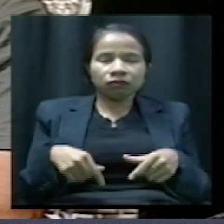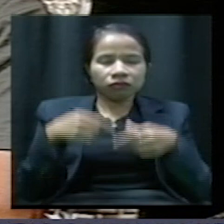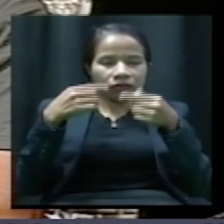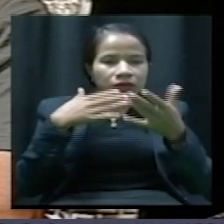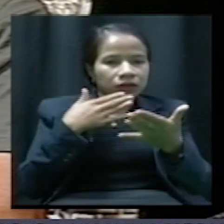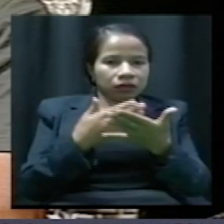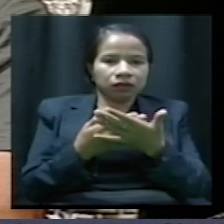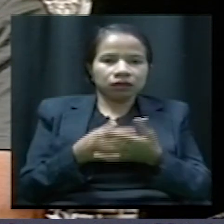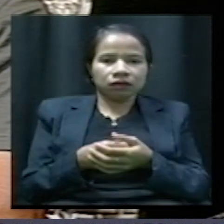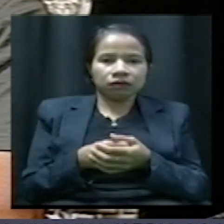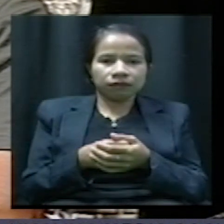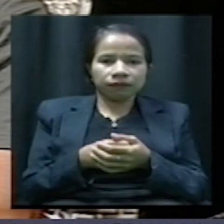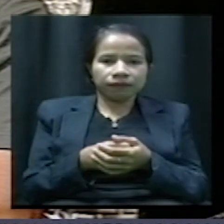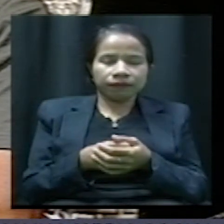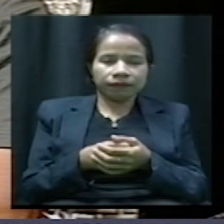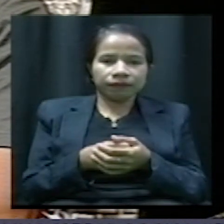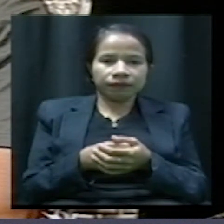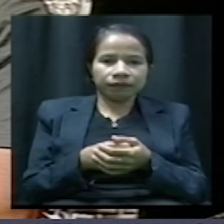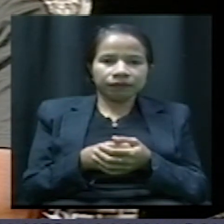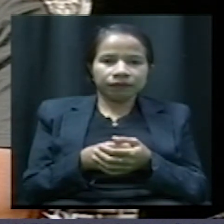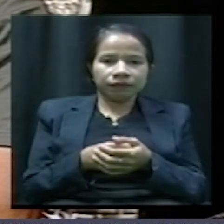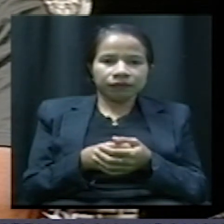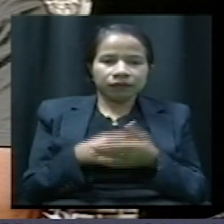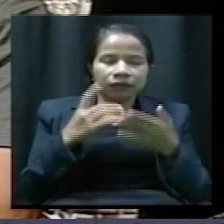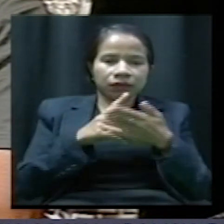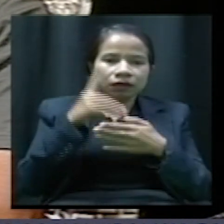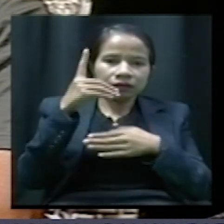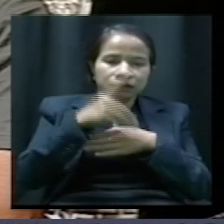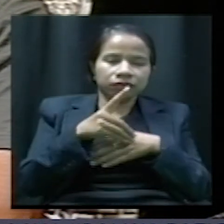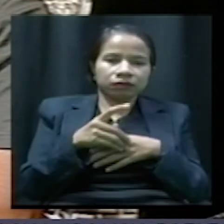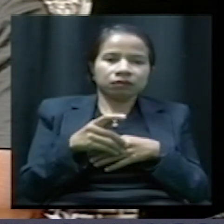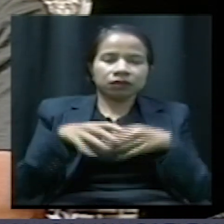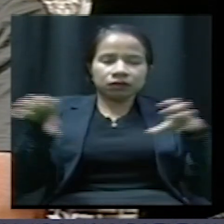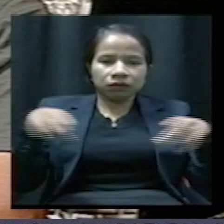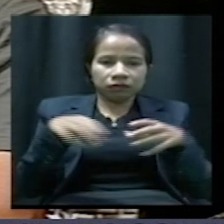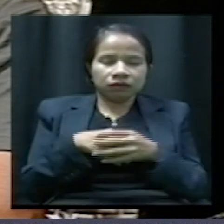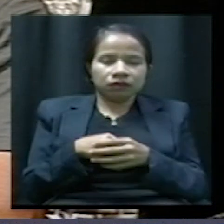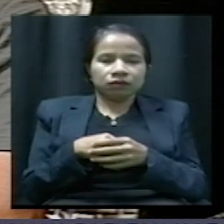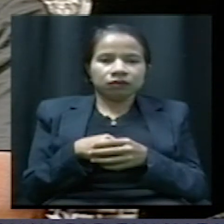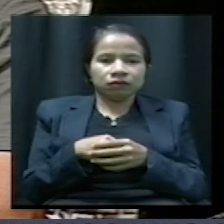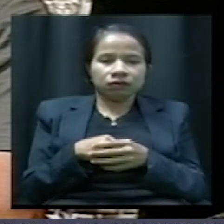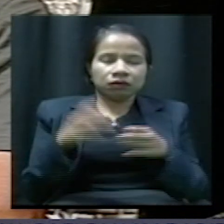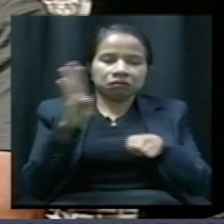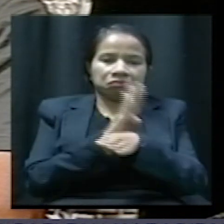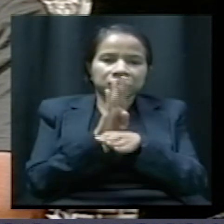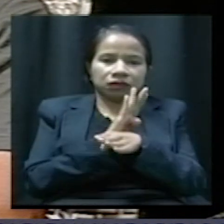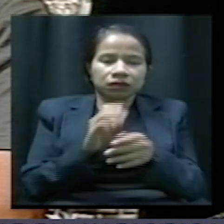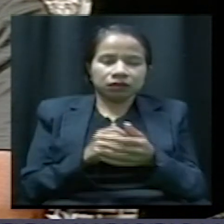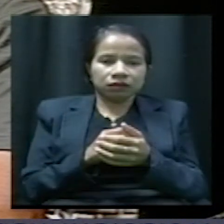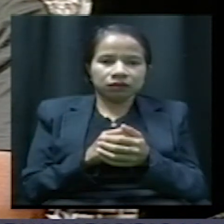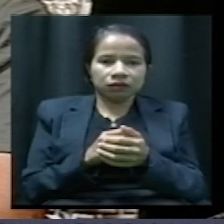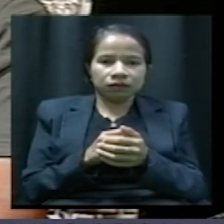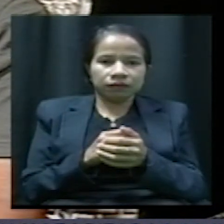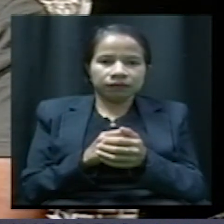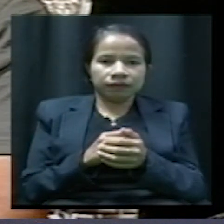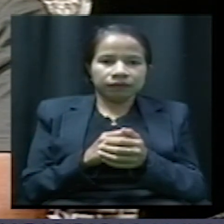botruma vantagem ba, itnia sada, desenvolvimento da instituição, da itania negócio,